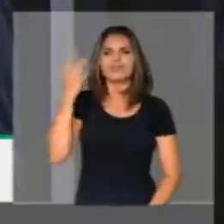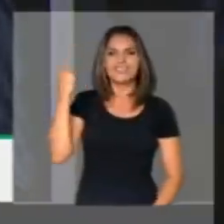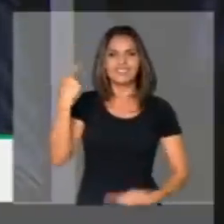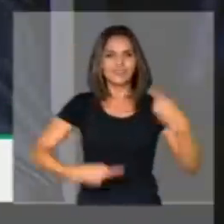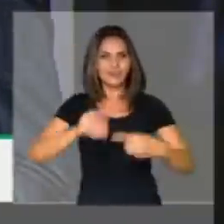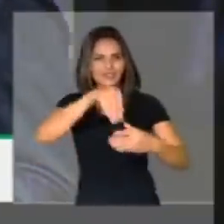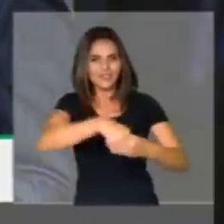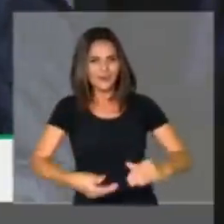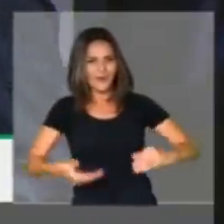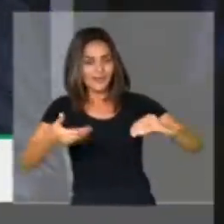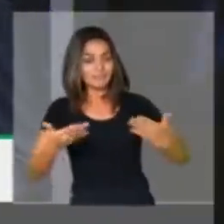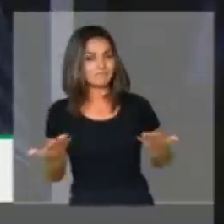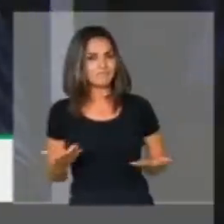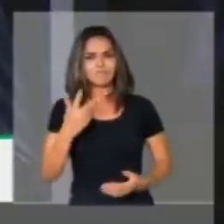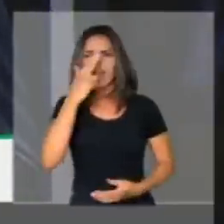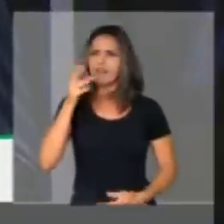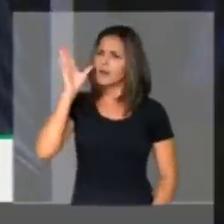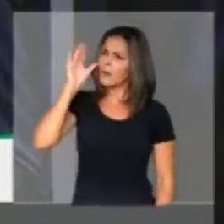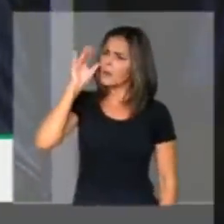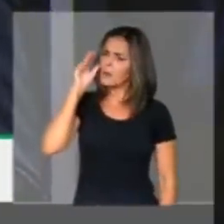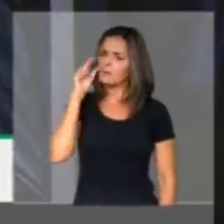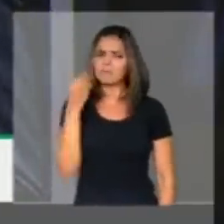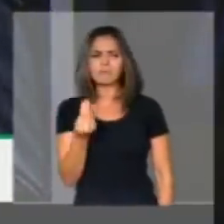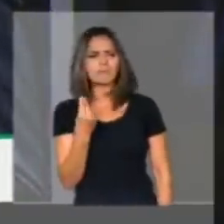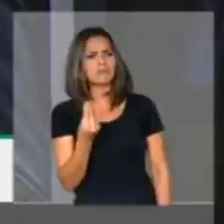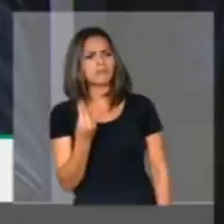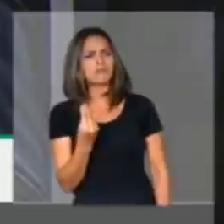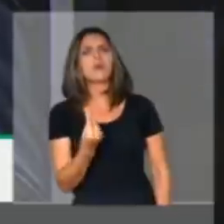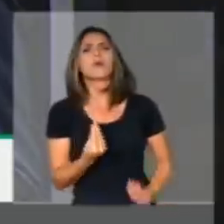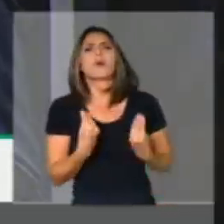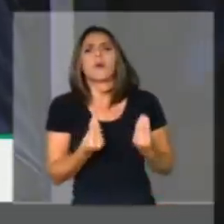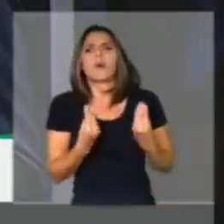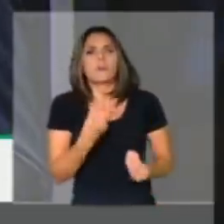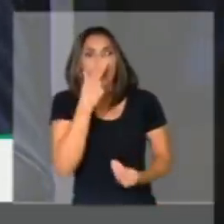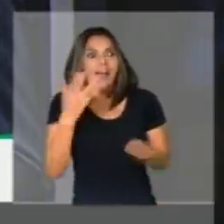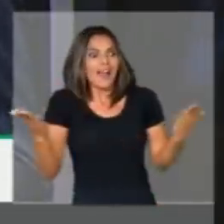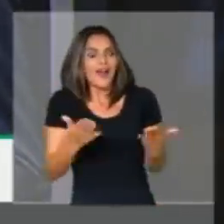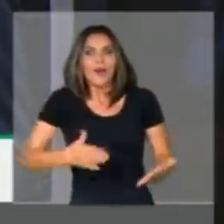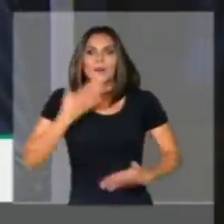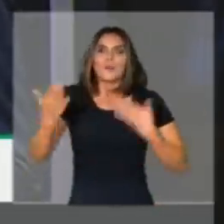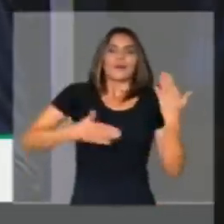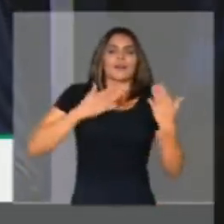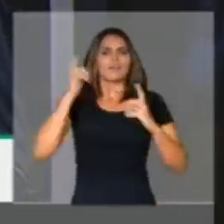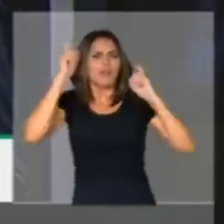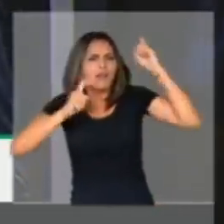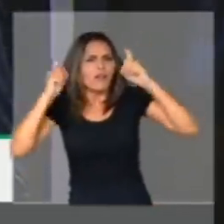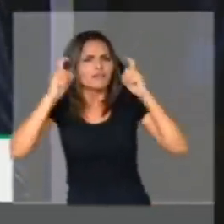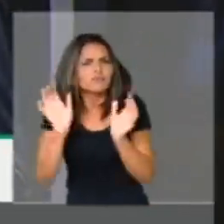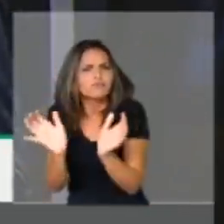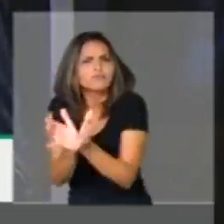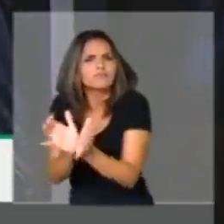tempo. Isso me despertou a curiosidade, né? De onde é que veio essa súbita preocupação com os mais